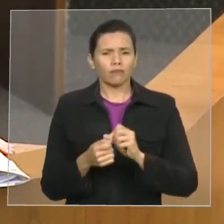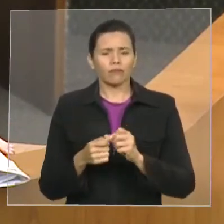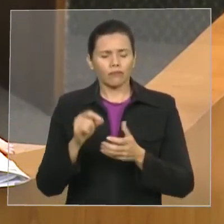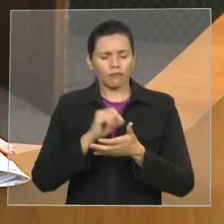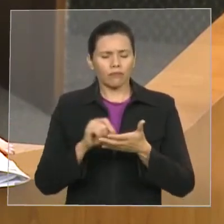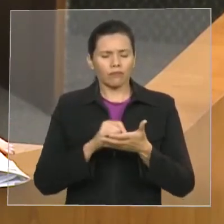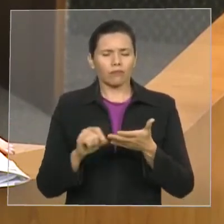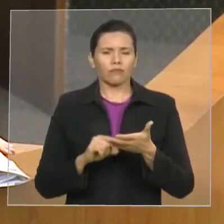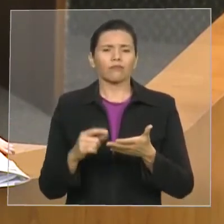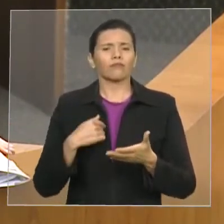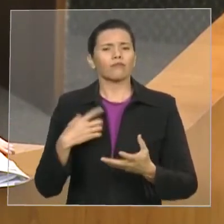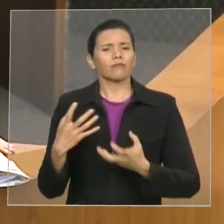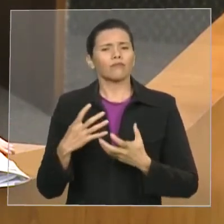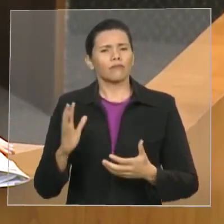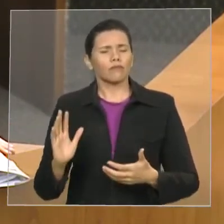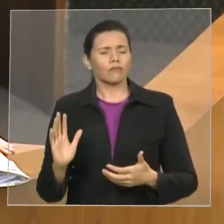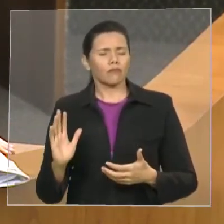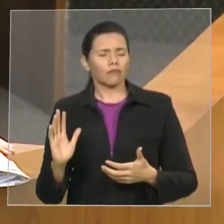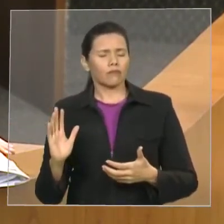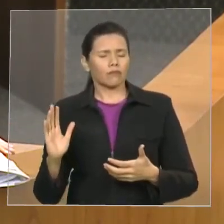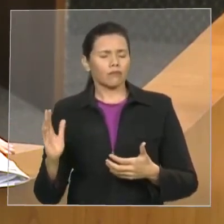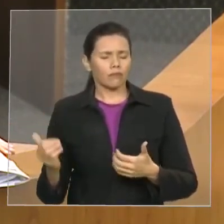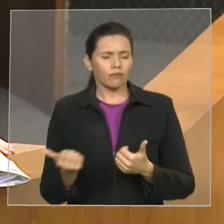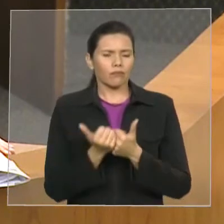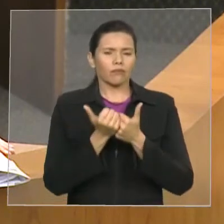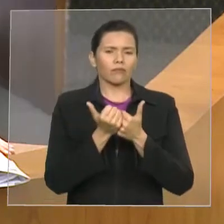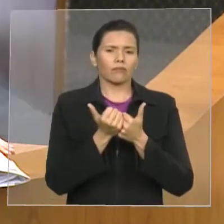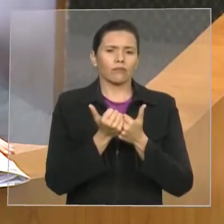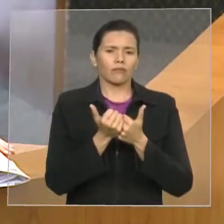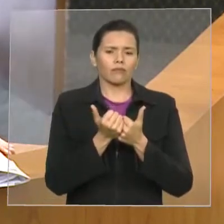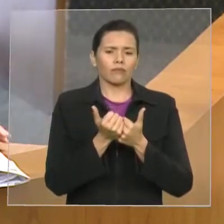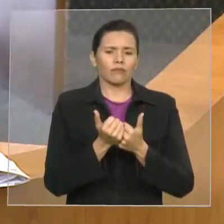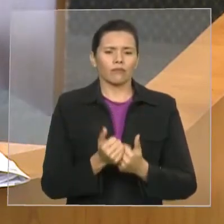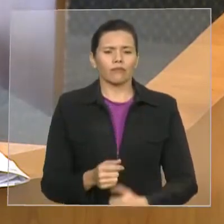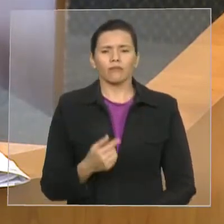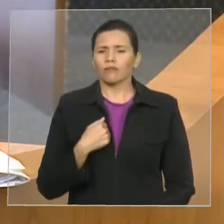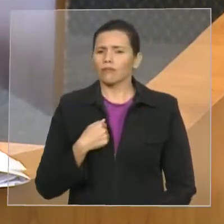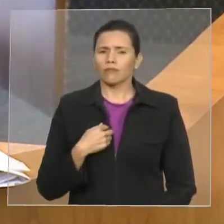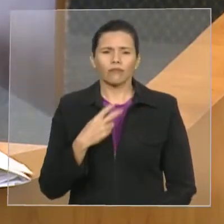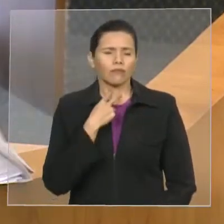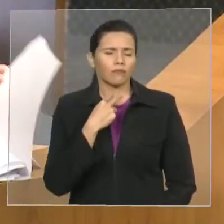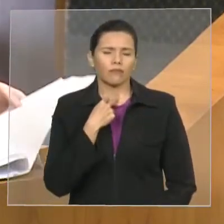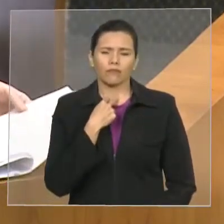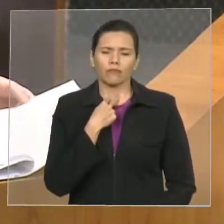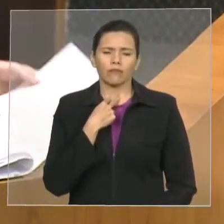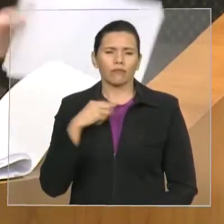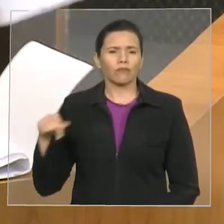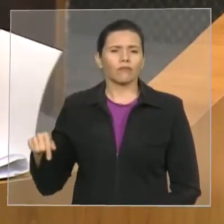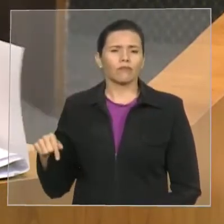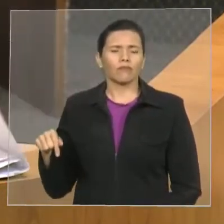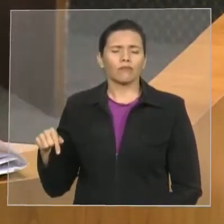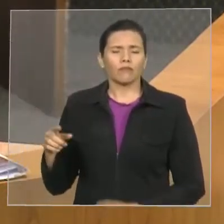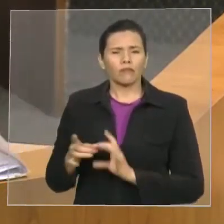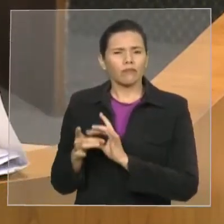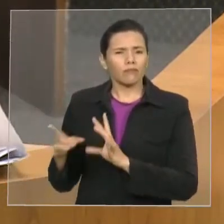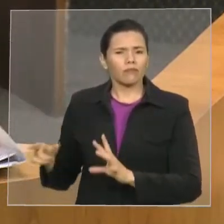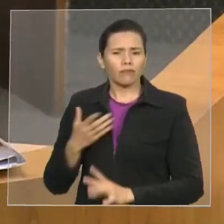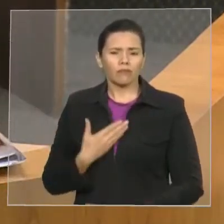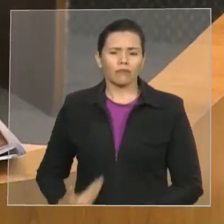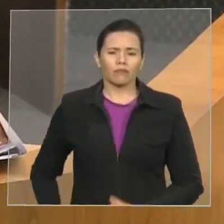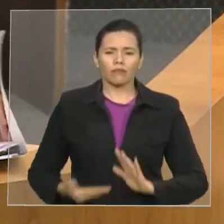o governador retirar sindicatos de conselhos. Nós não podemos, mais uma vez, ver o governador